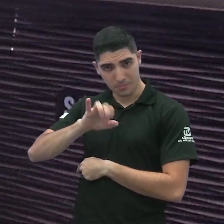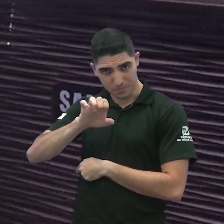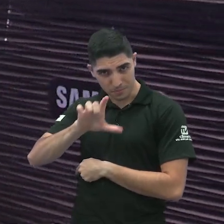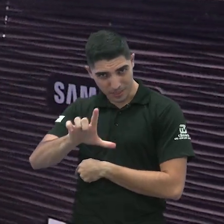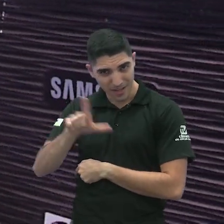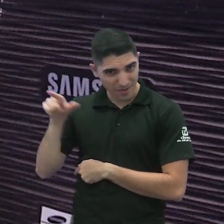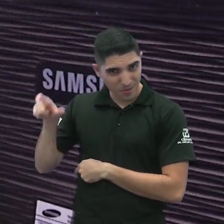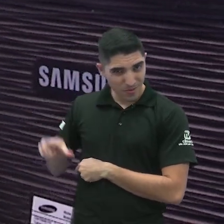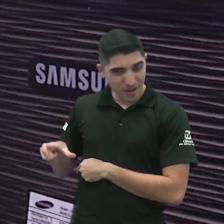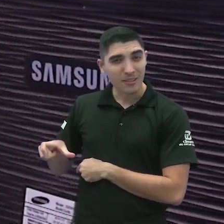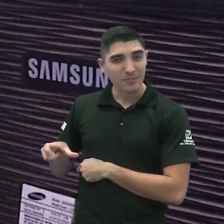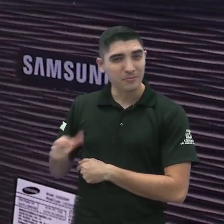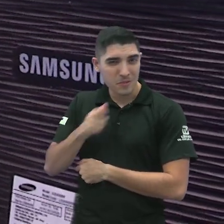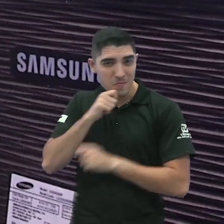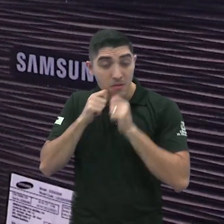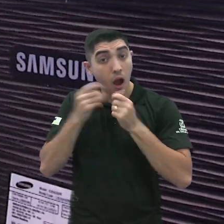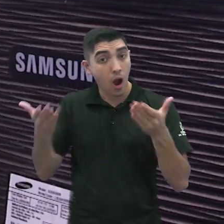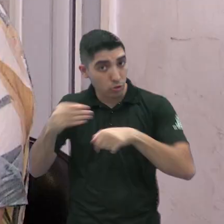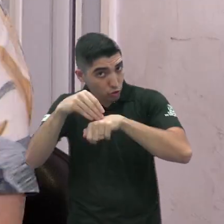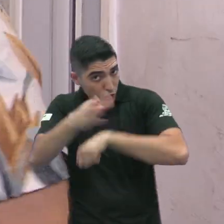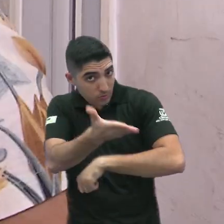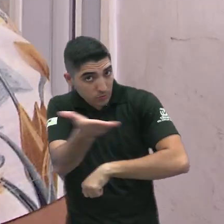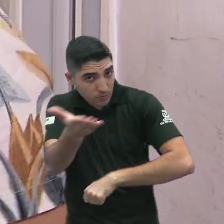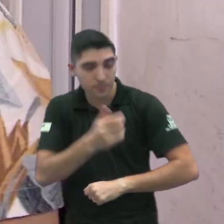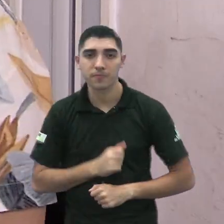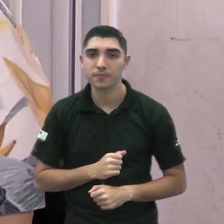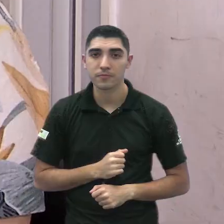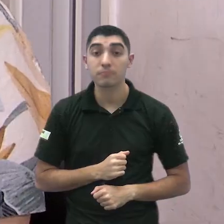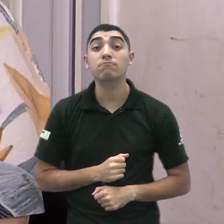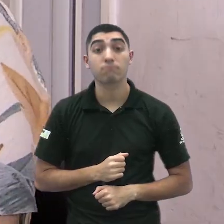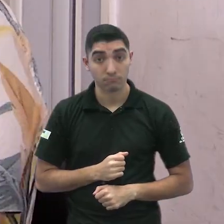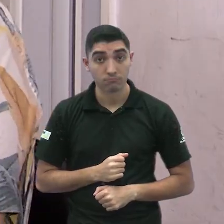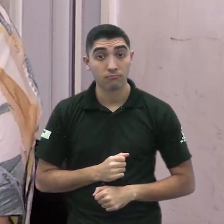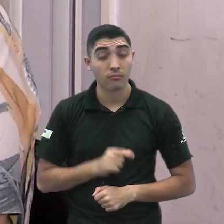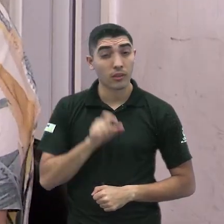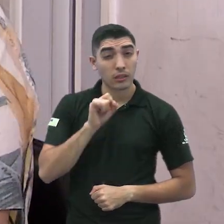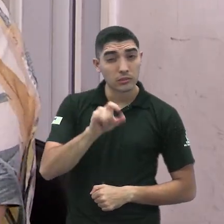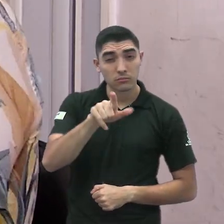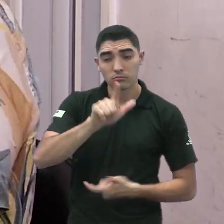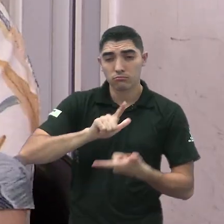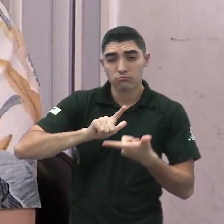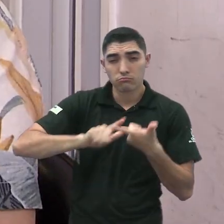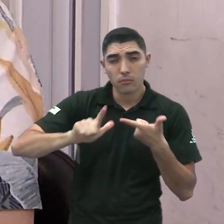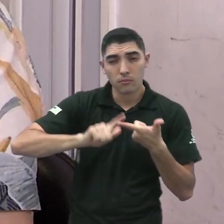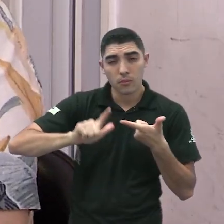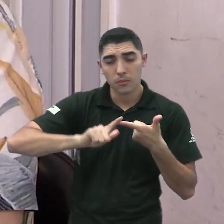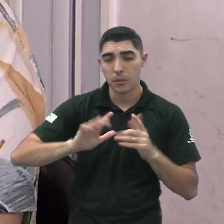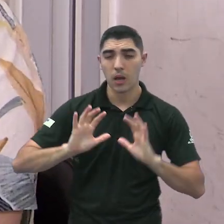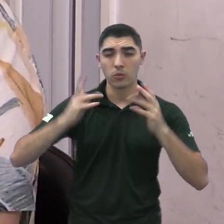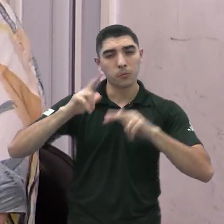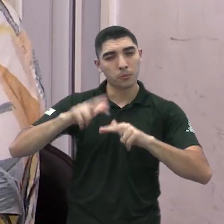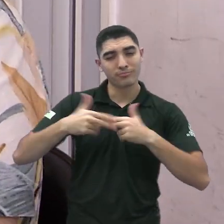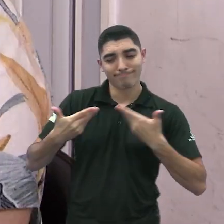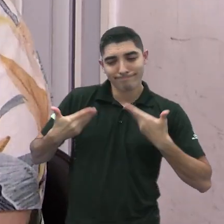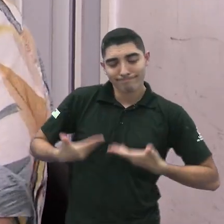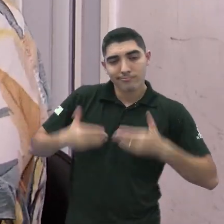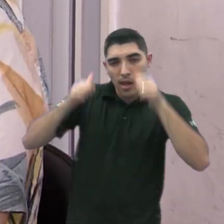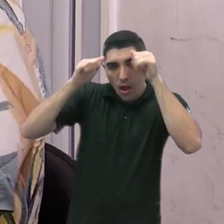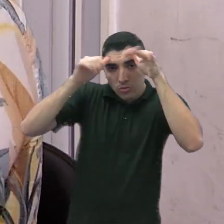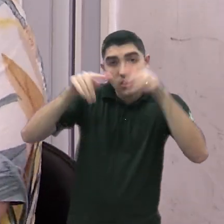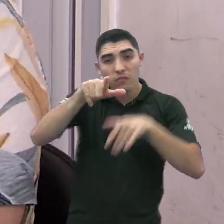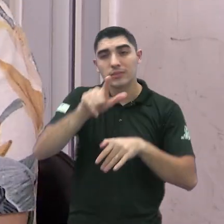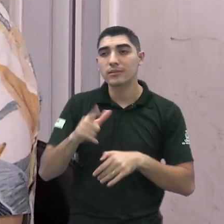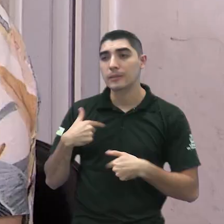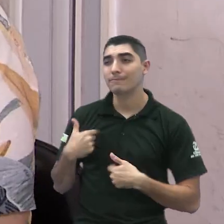dessa reportagem, deixa uma dica. Você acaba tendo algum problema consequente do seu autismo e para você